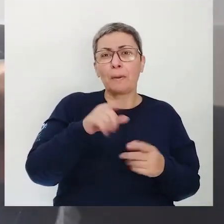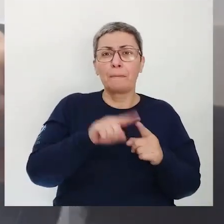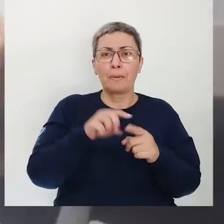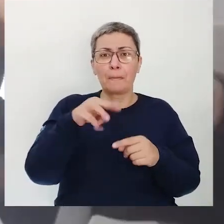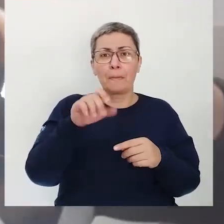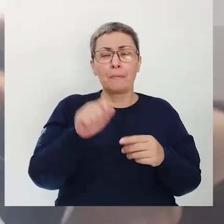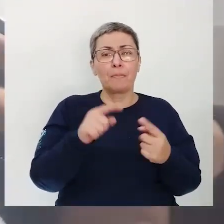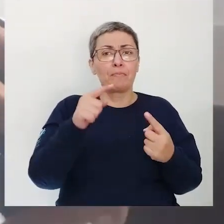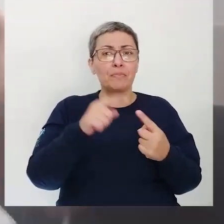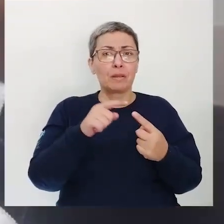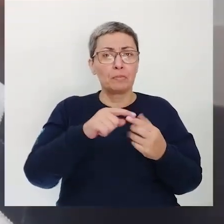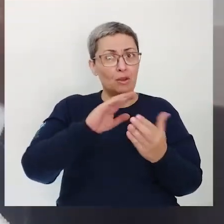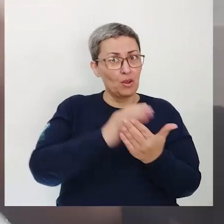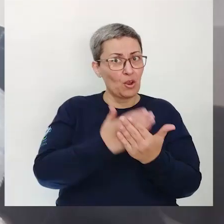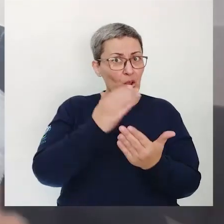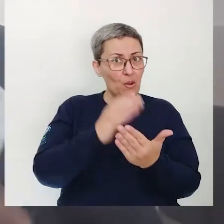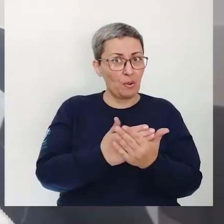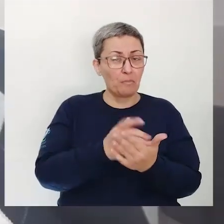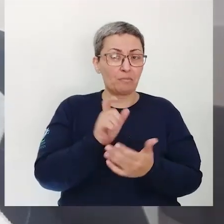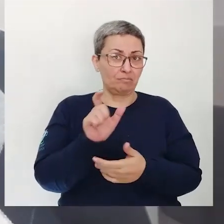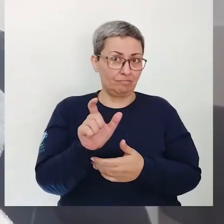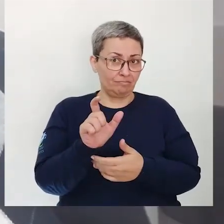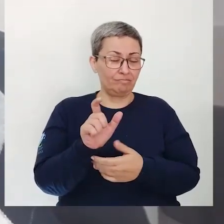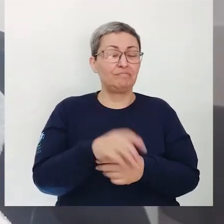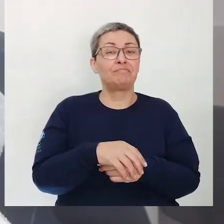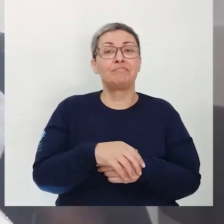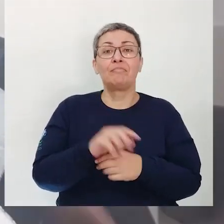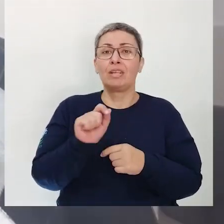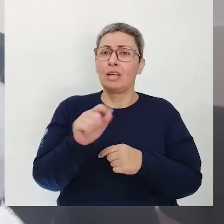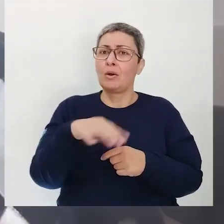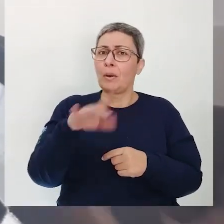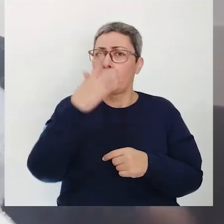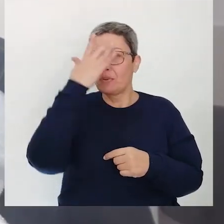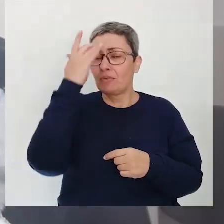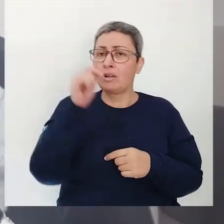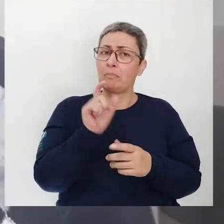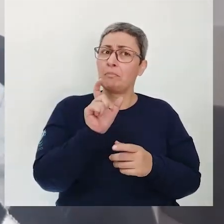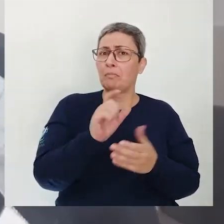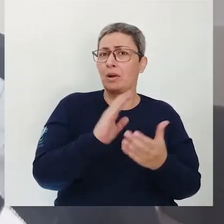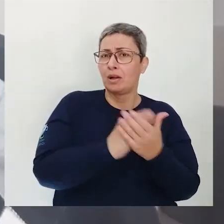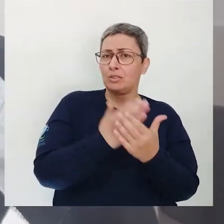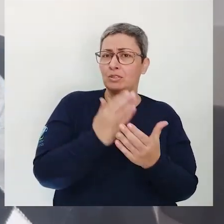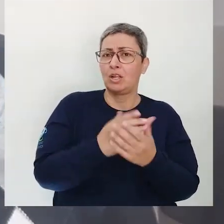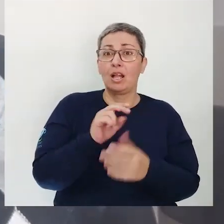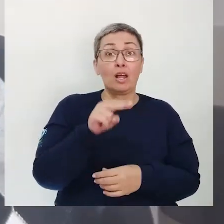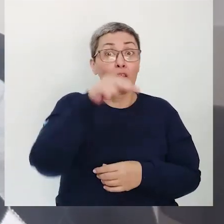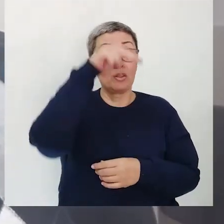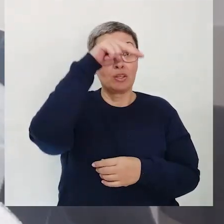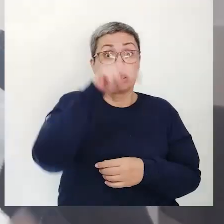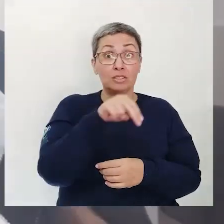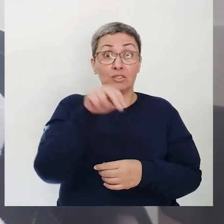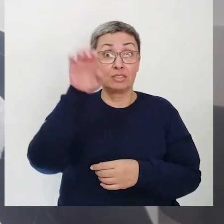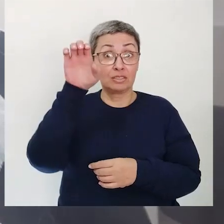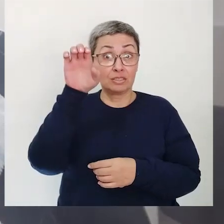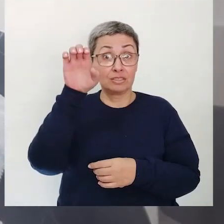do mapa, ela é conhecida como mandioca, né? Então, as pessoas falam mandioca. No norte e